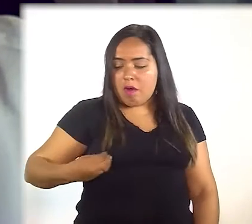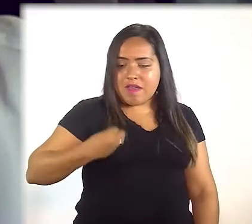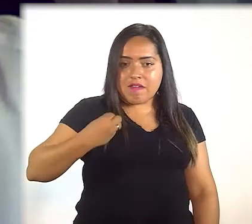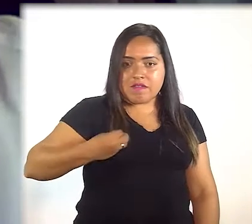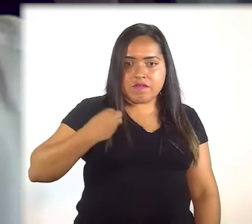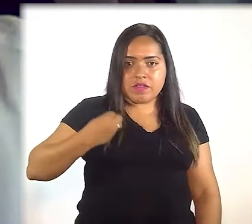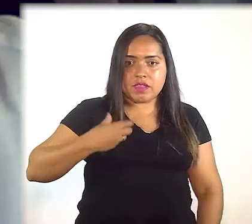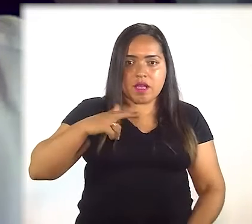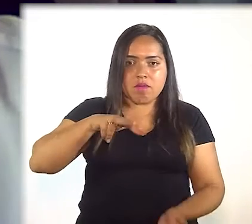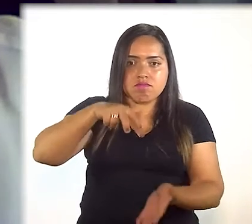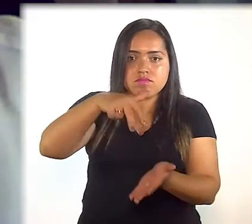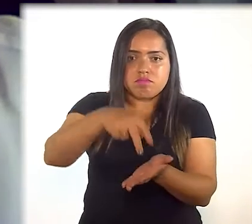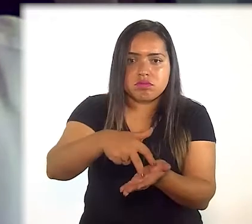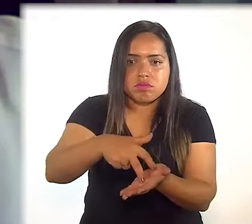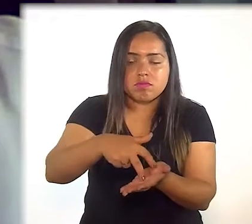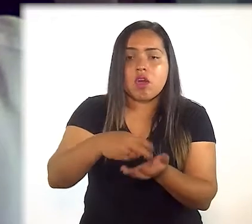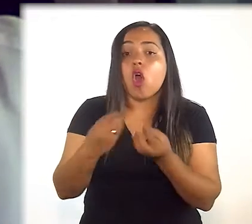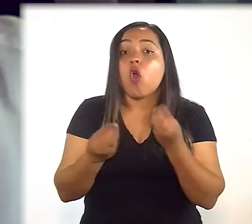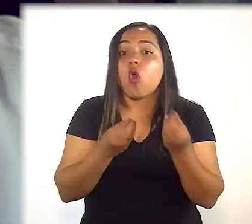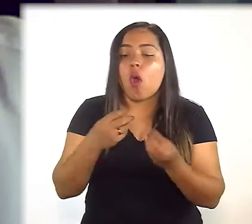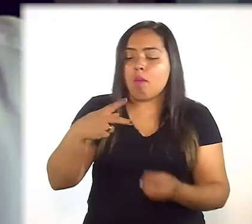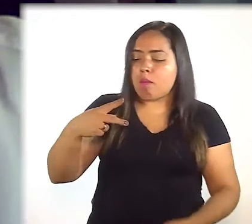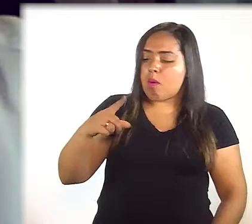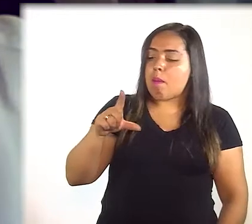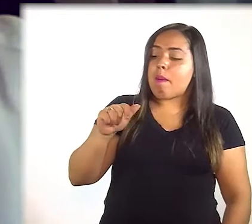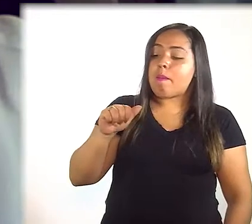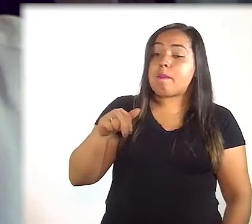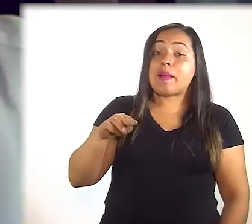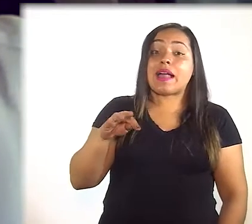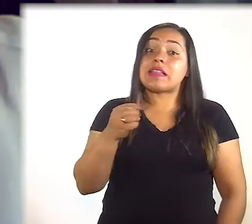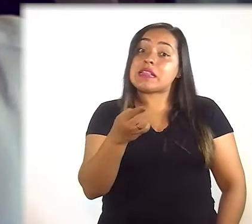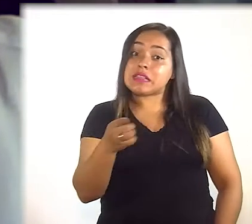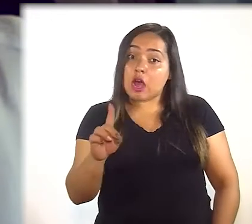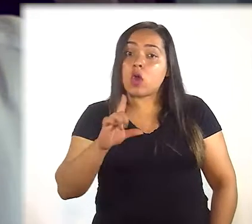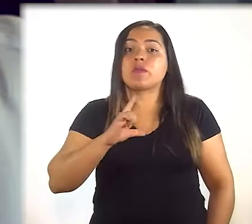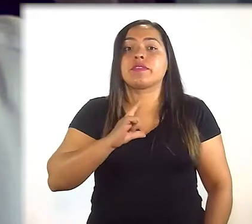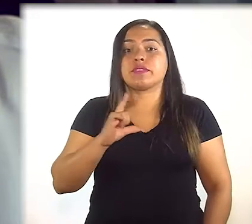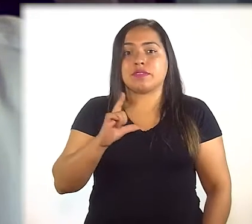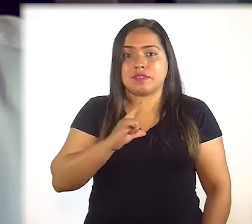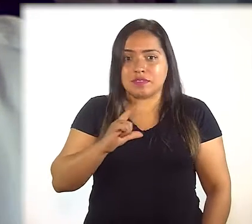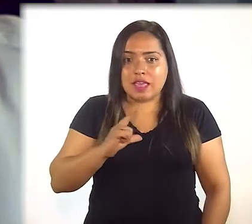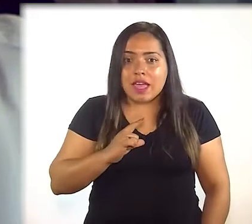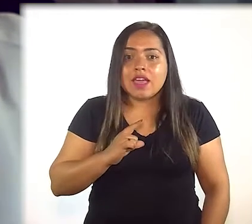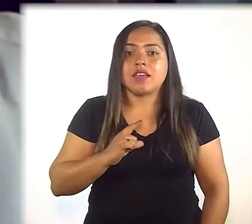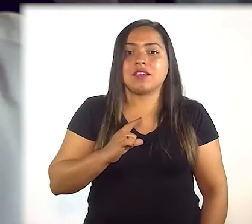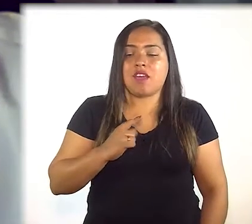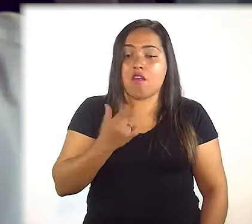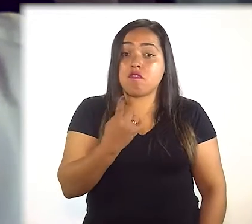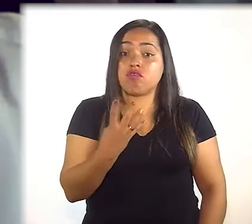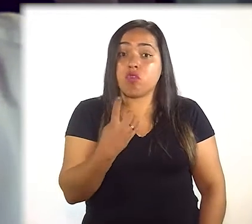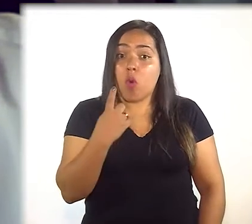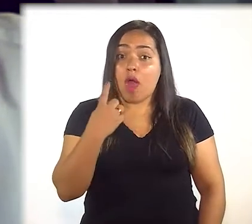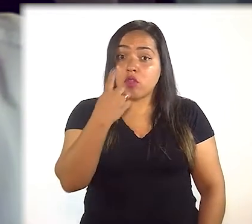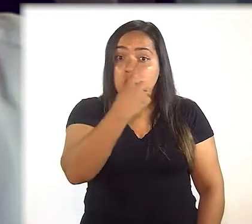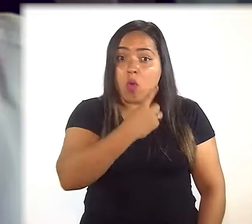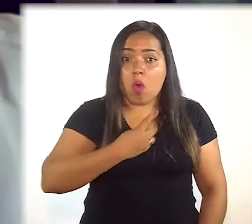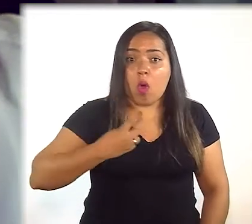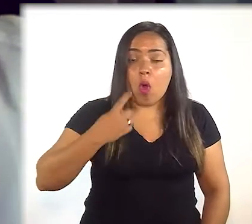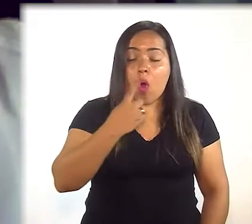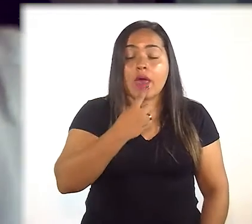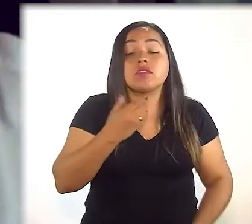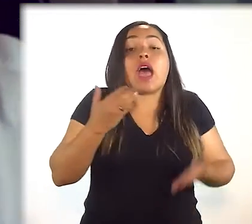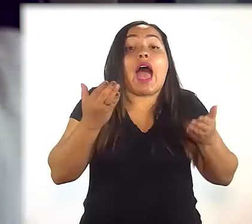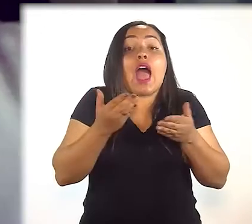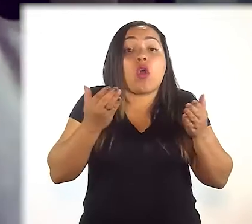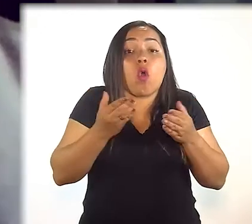a gente também passou a atender presencialmente, em regime de plantão. Nós agora estamos